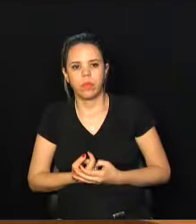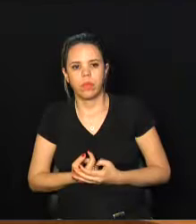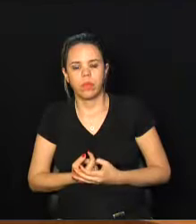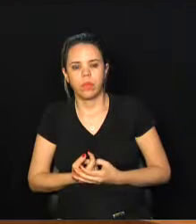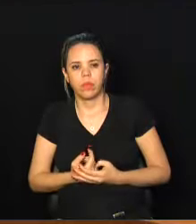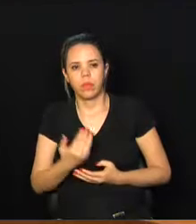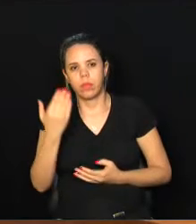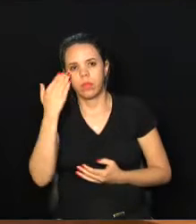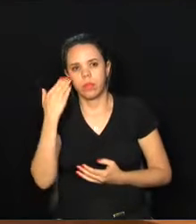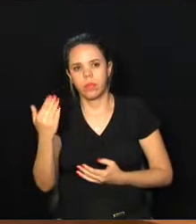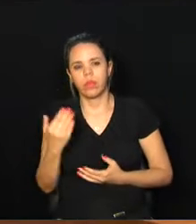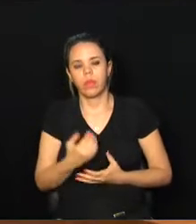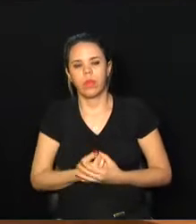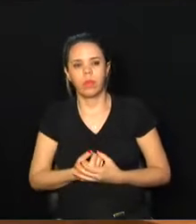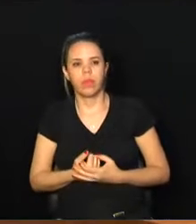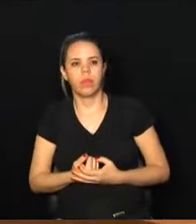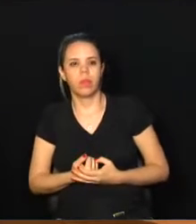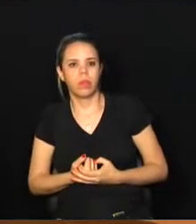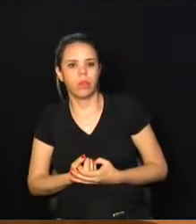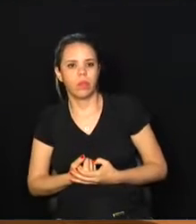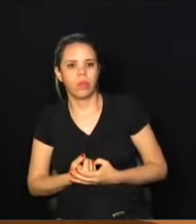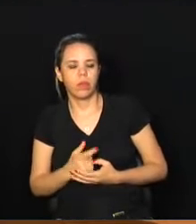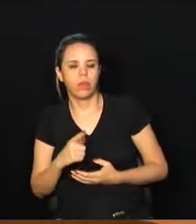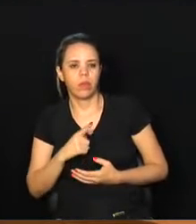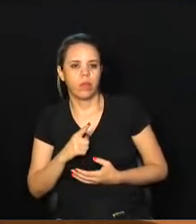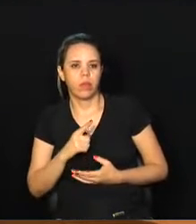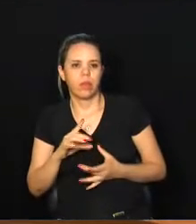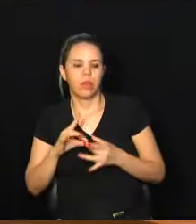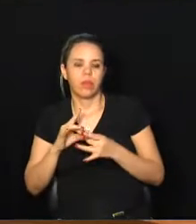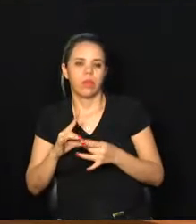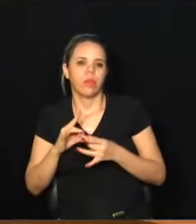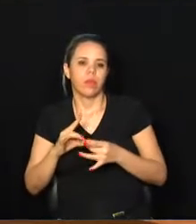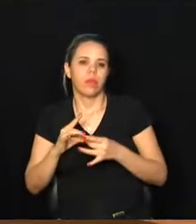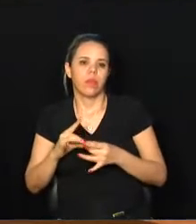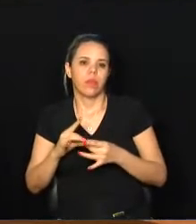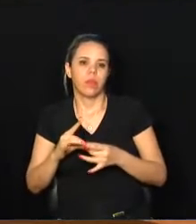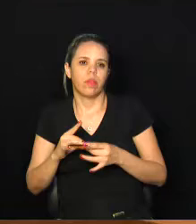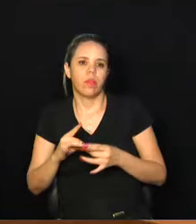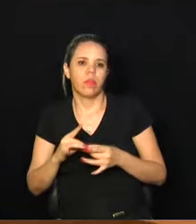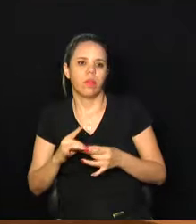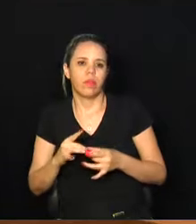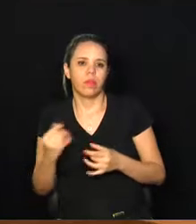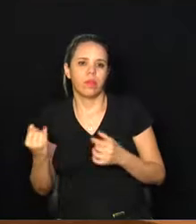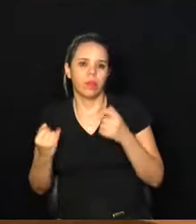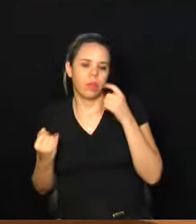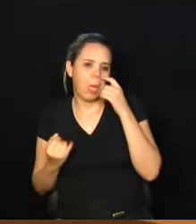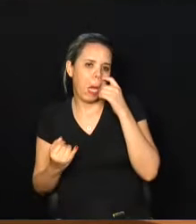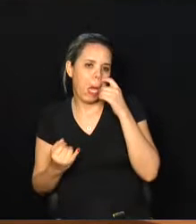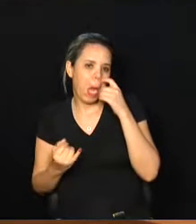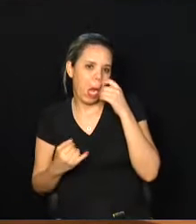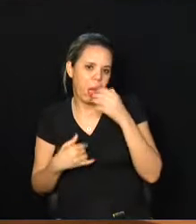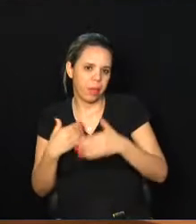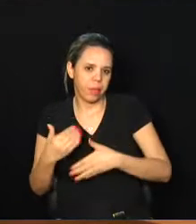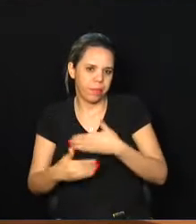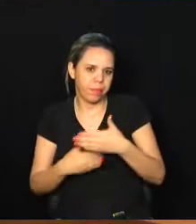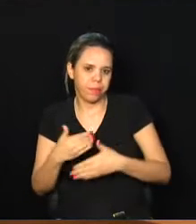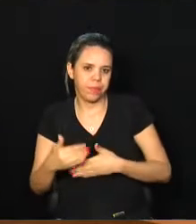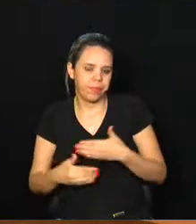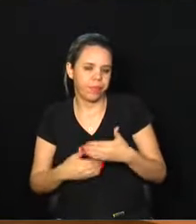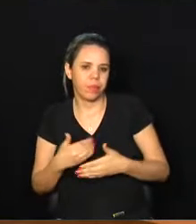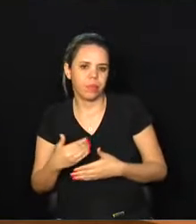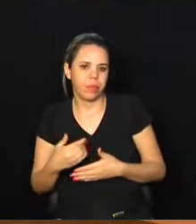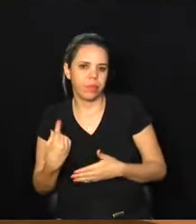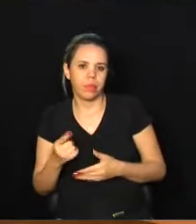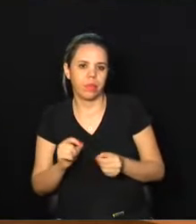Obrigado, Márcio. Você tem sido muito parceiro aí e muito importante nessa caminhada que nós